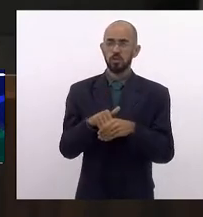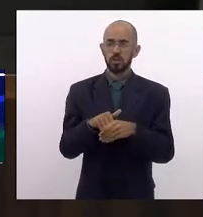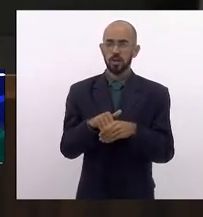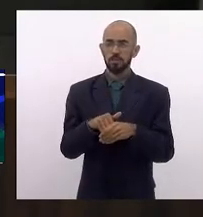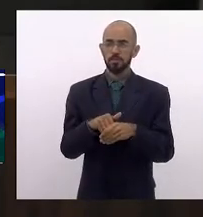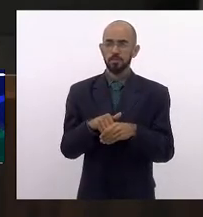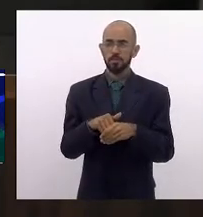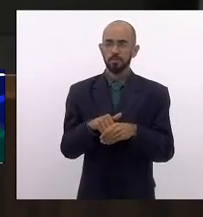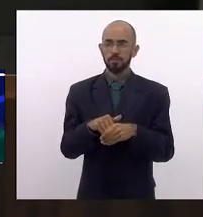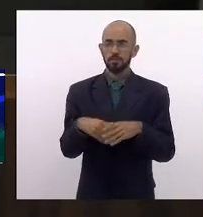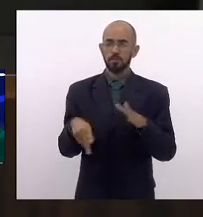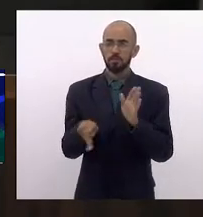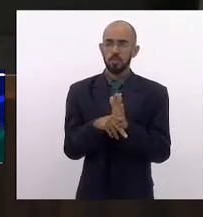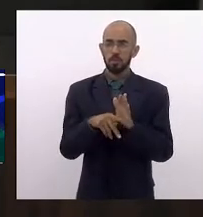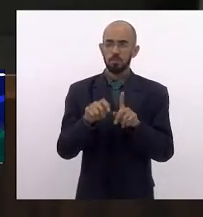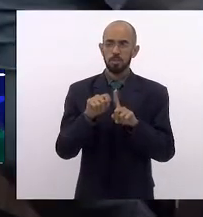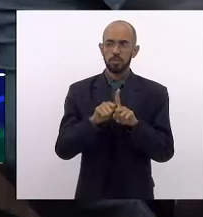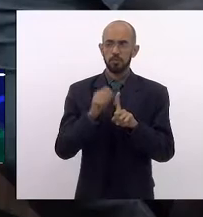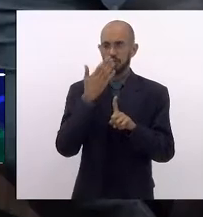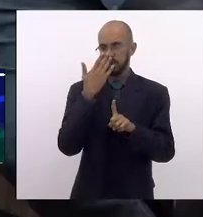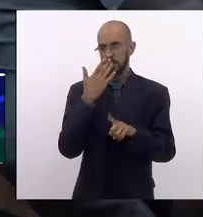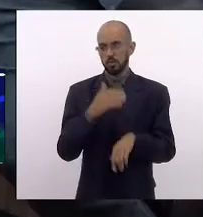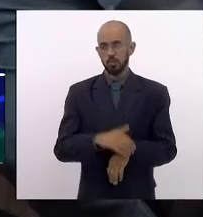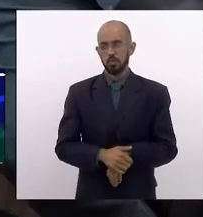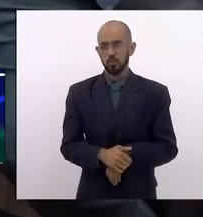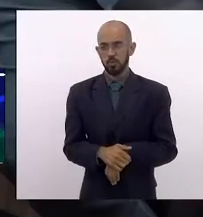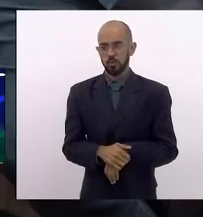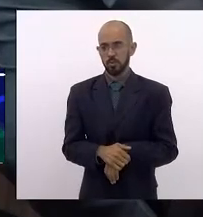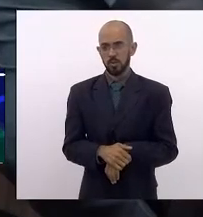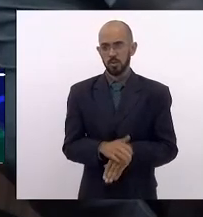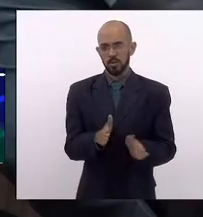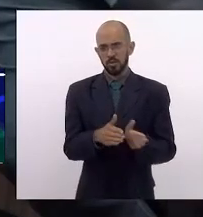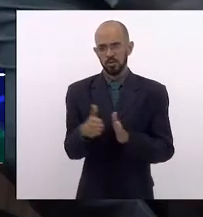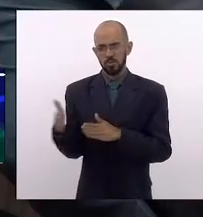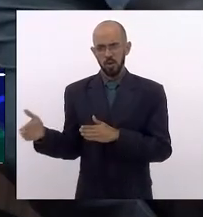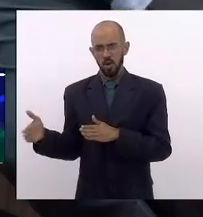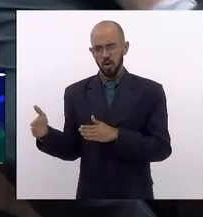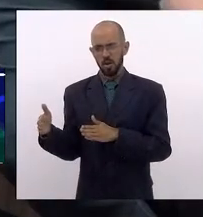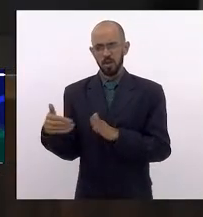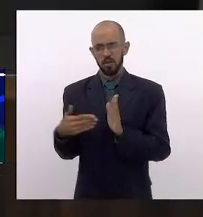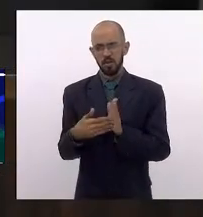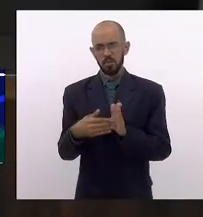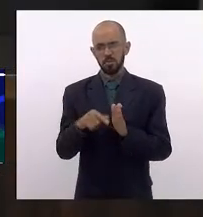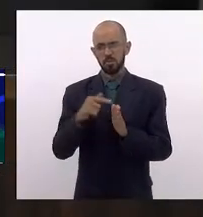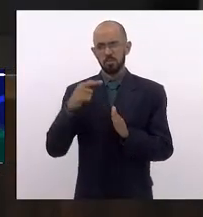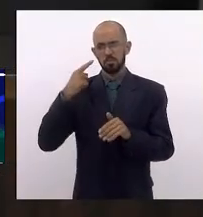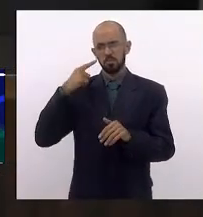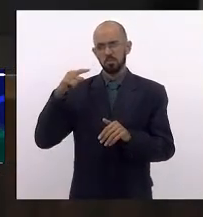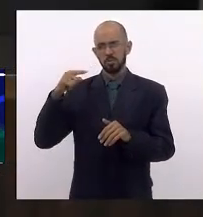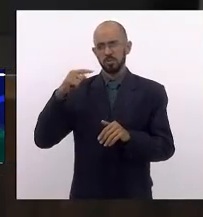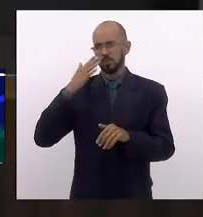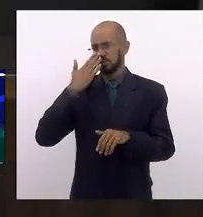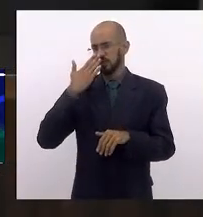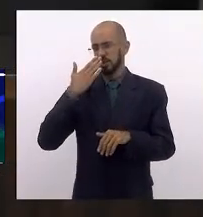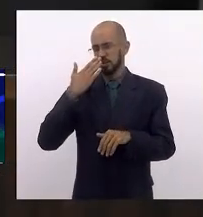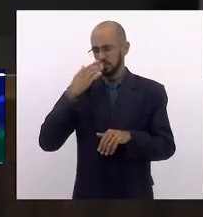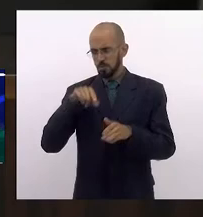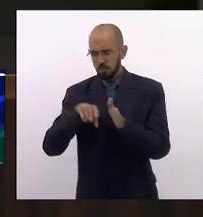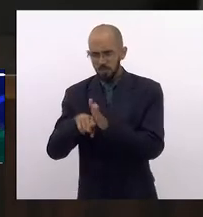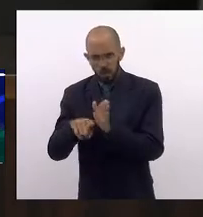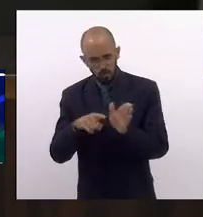no próprio fevereiro então só sou prorroga até a primeira semana de Fevereiro aí vossa excelência deseja para luz